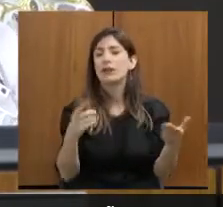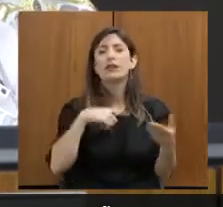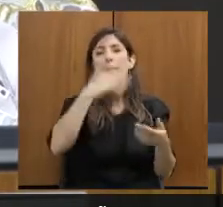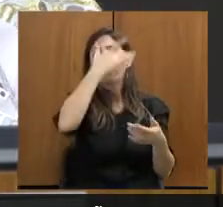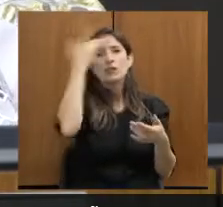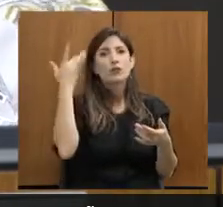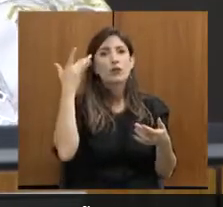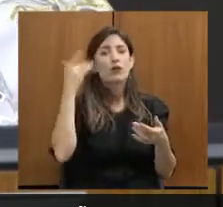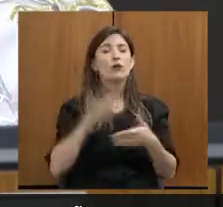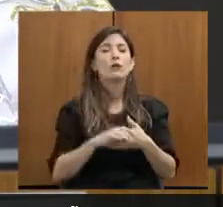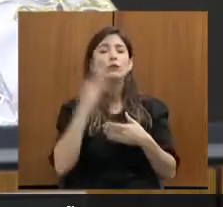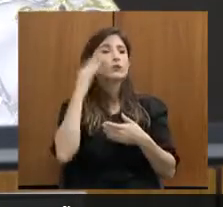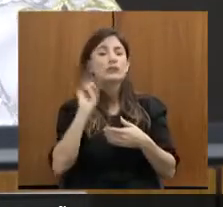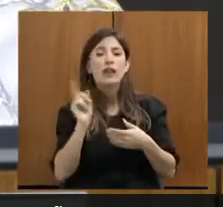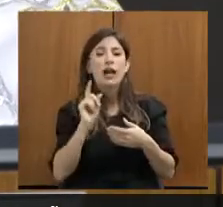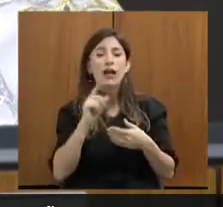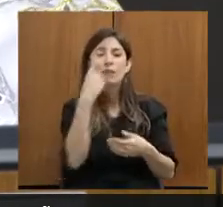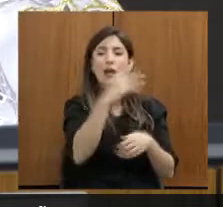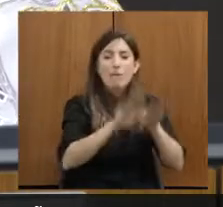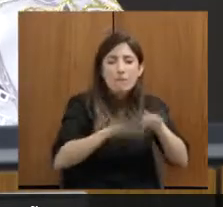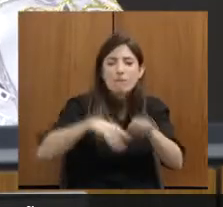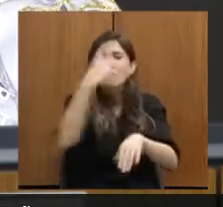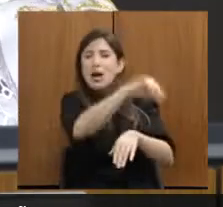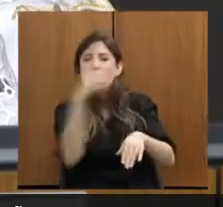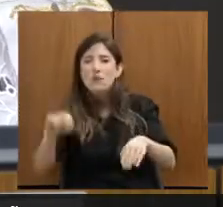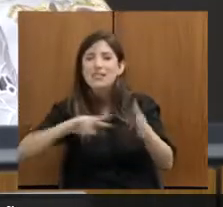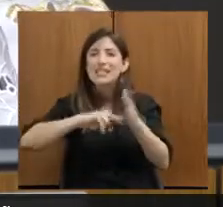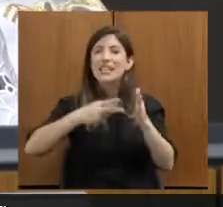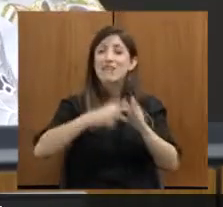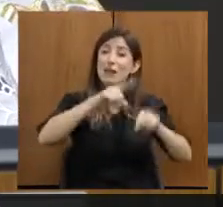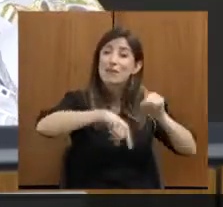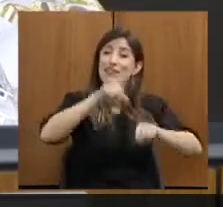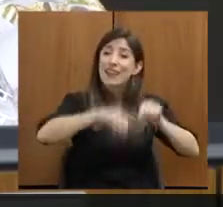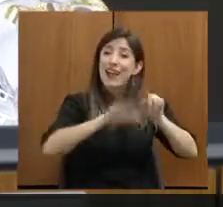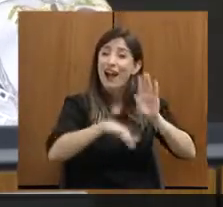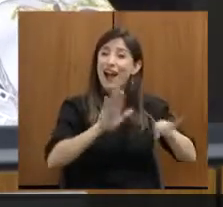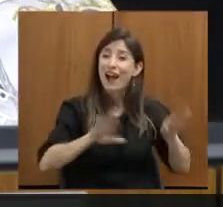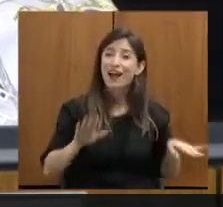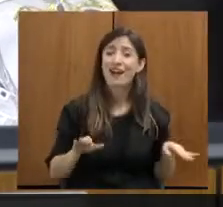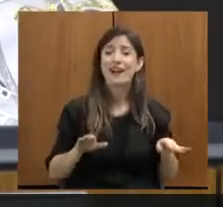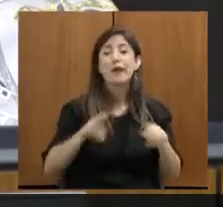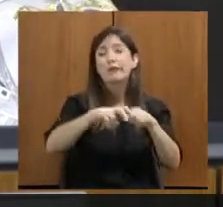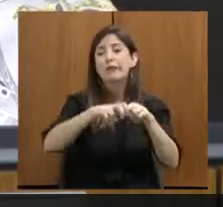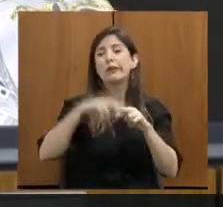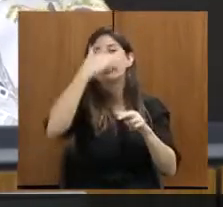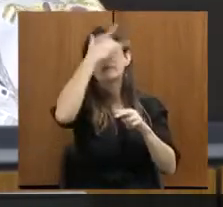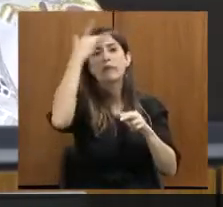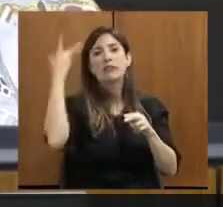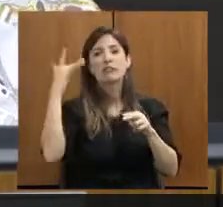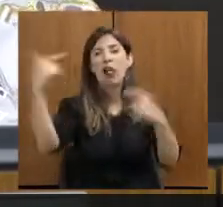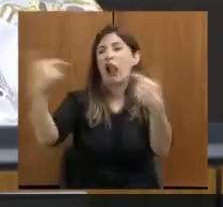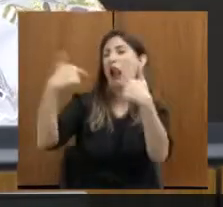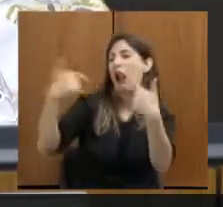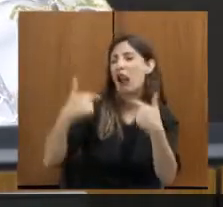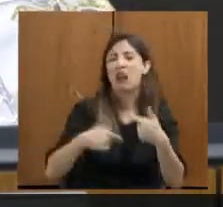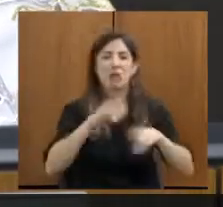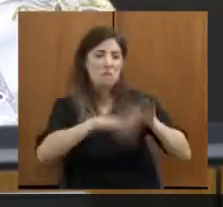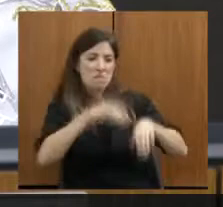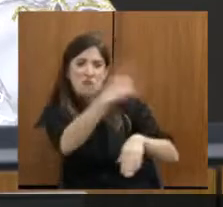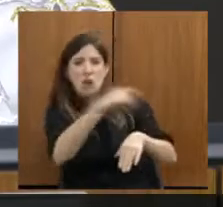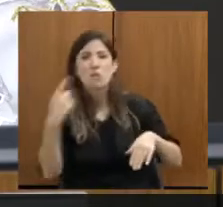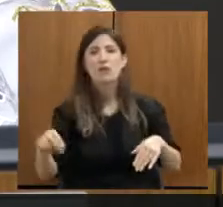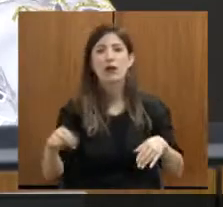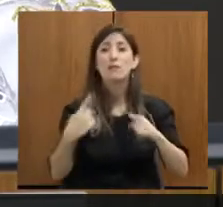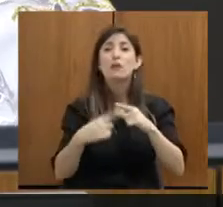é o instrumento musical por isso que não estamos de macumbeiro que não conhece não procuram saber